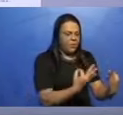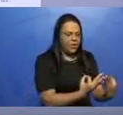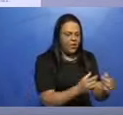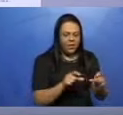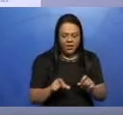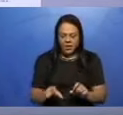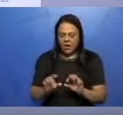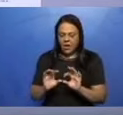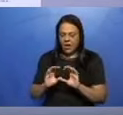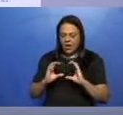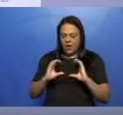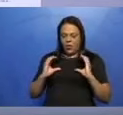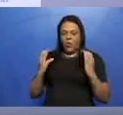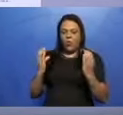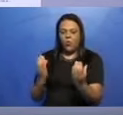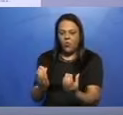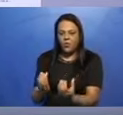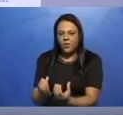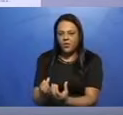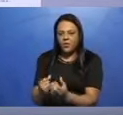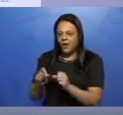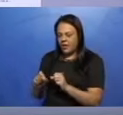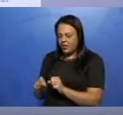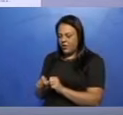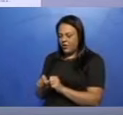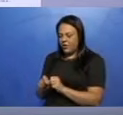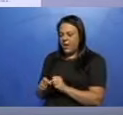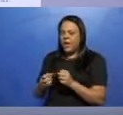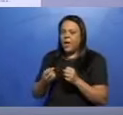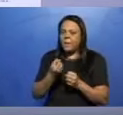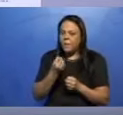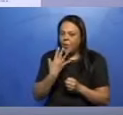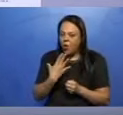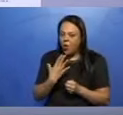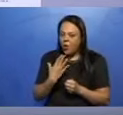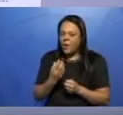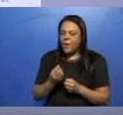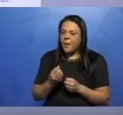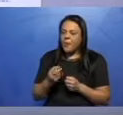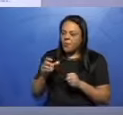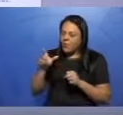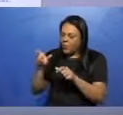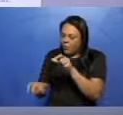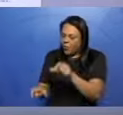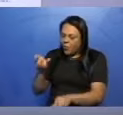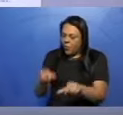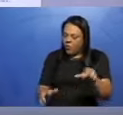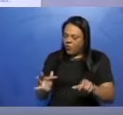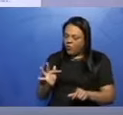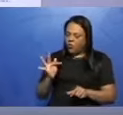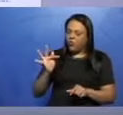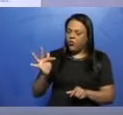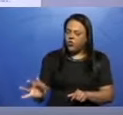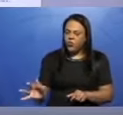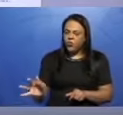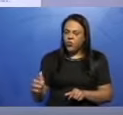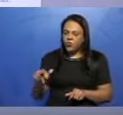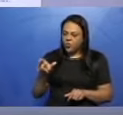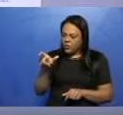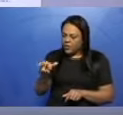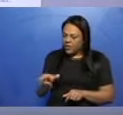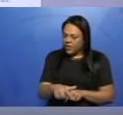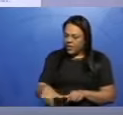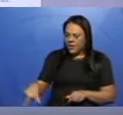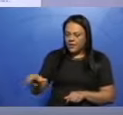maior legado que podemos deixar para o futuro de nosso país. Portanto, precisamos garantir que nossas